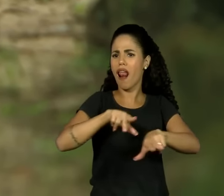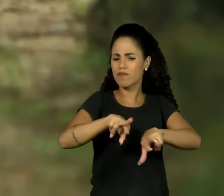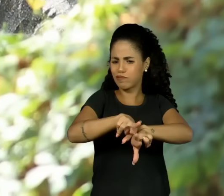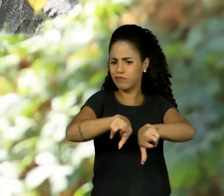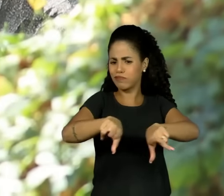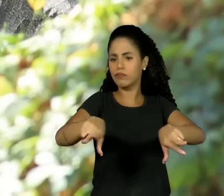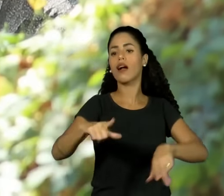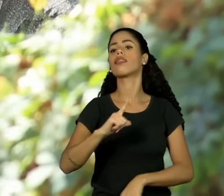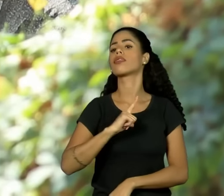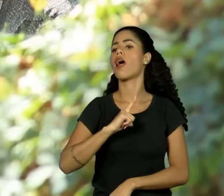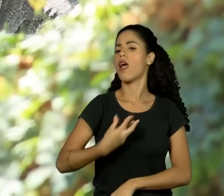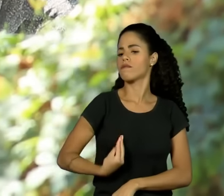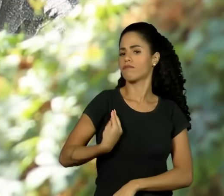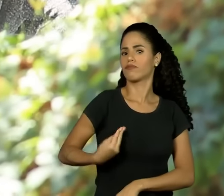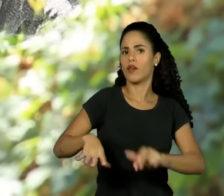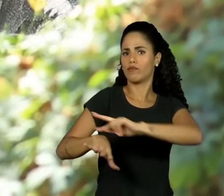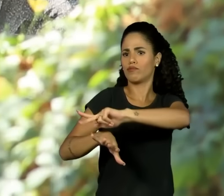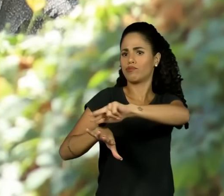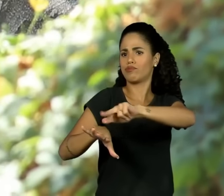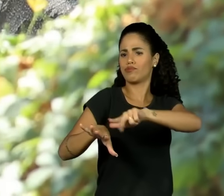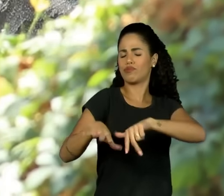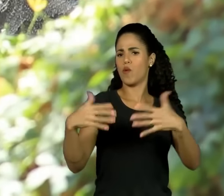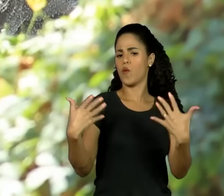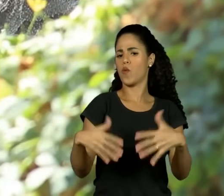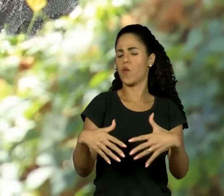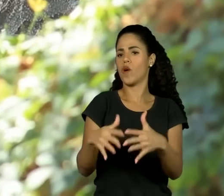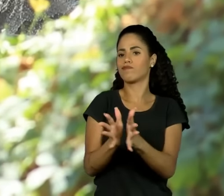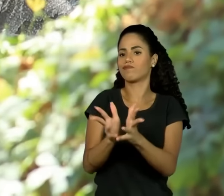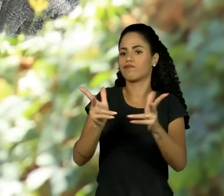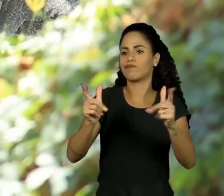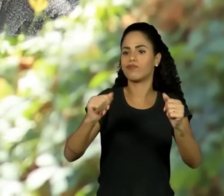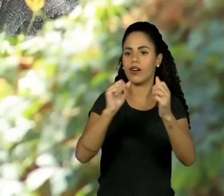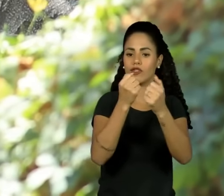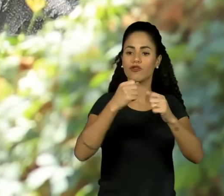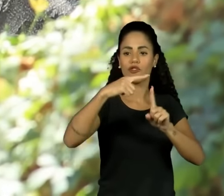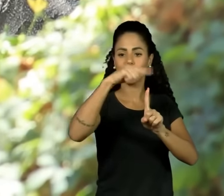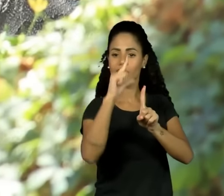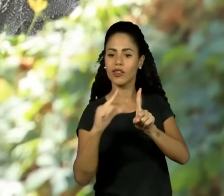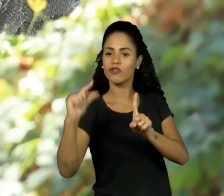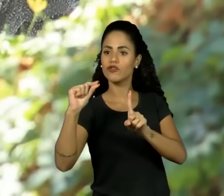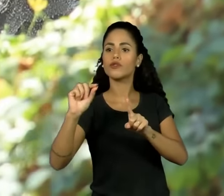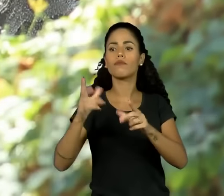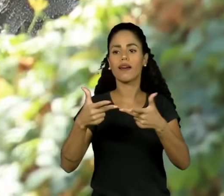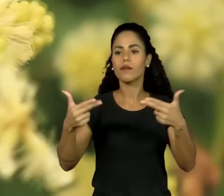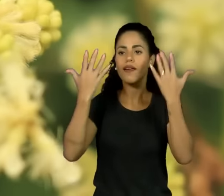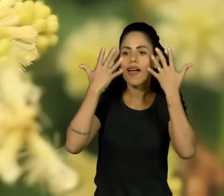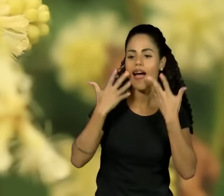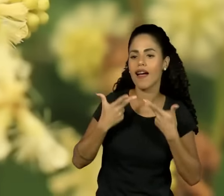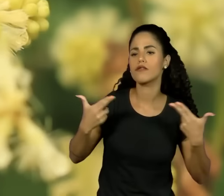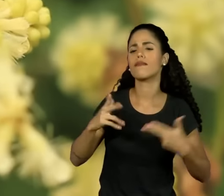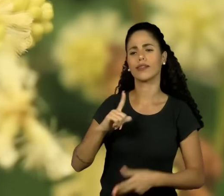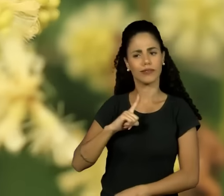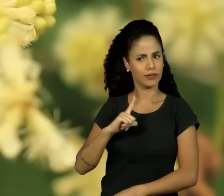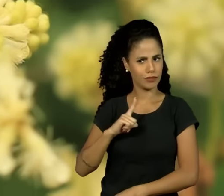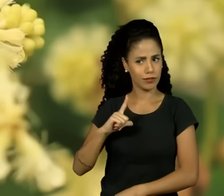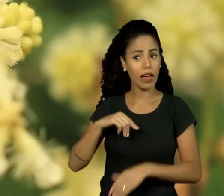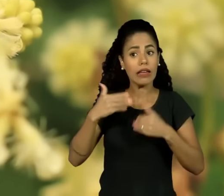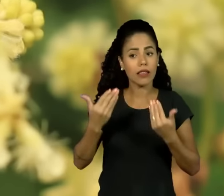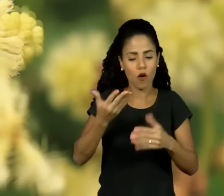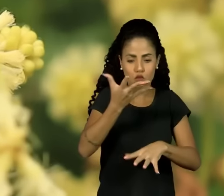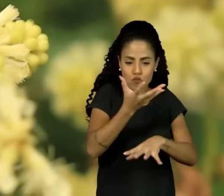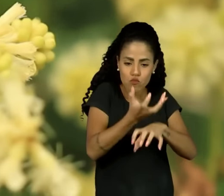né? Então, nós temos uma riqueza imensa de fauna e de flora que muitos ainda não conhecem. Então, o bioma